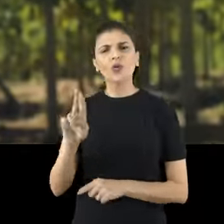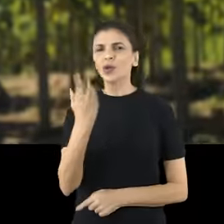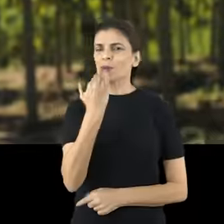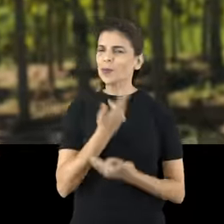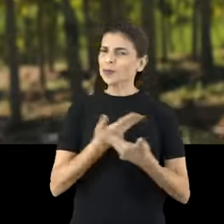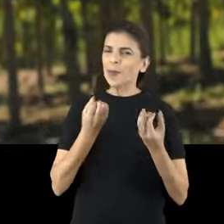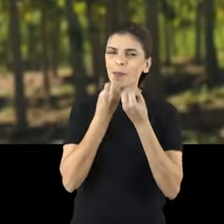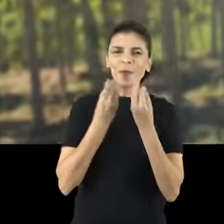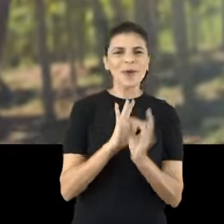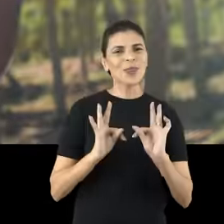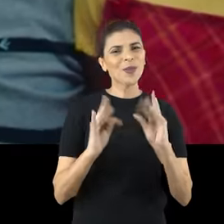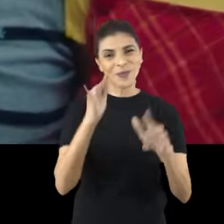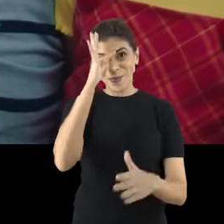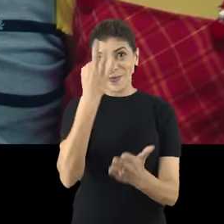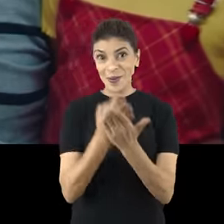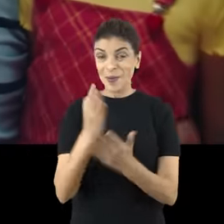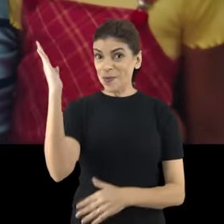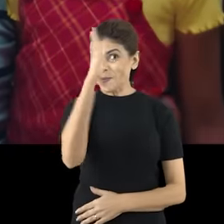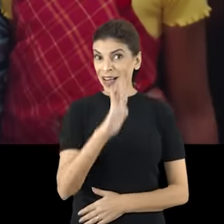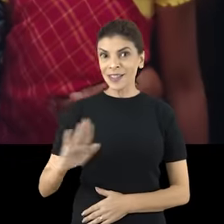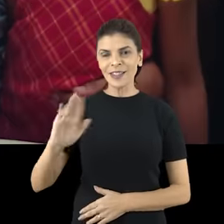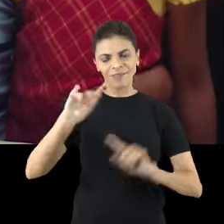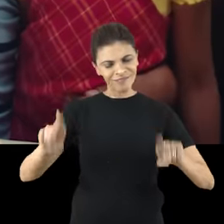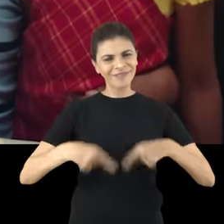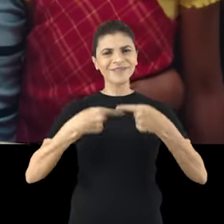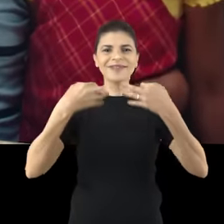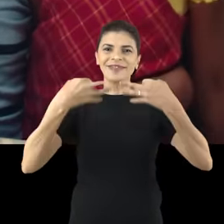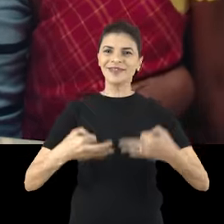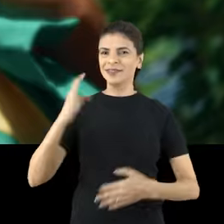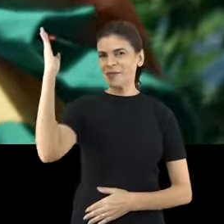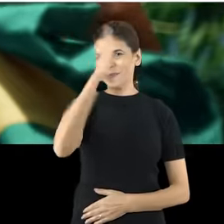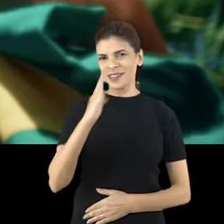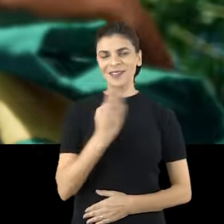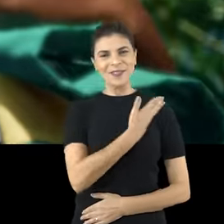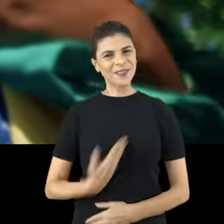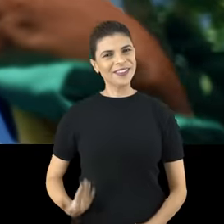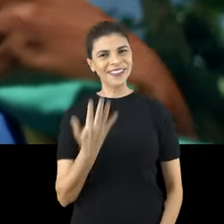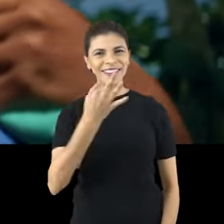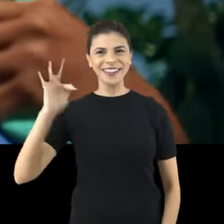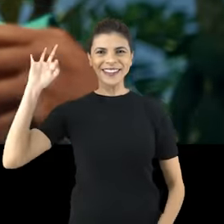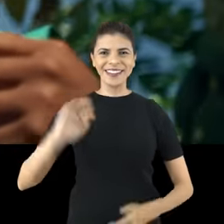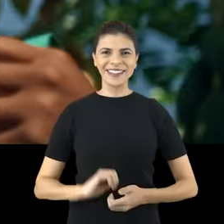É bom para todo mundo. Fé no Brasil. A gente está no rumo certo. Brasil. Governo Federal.